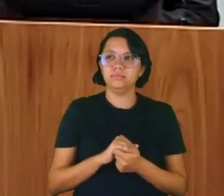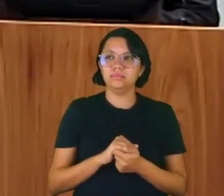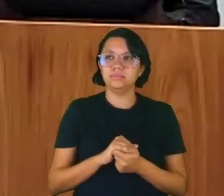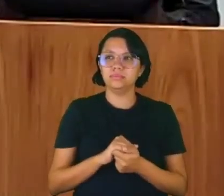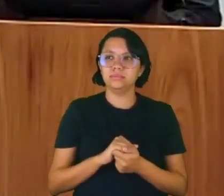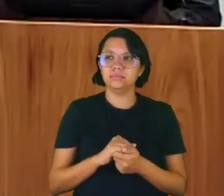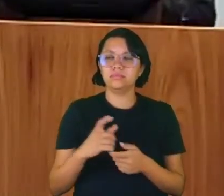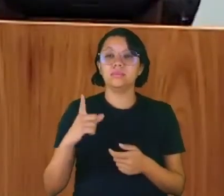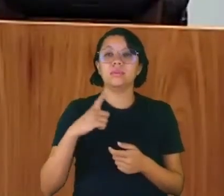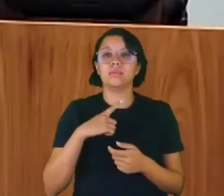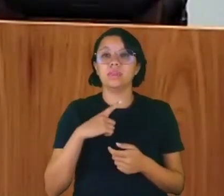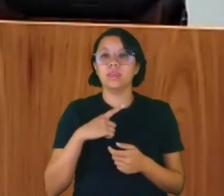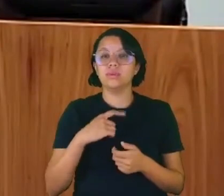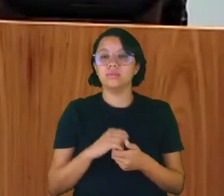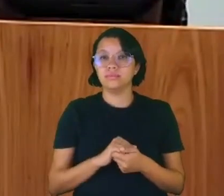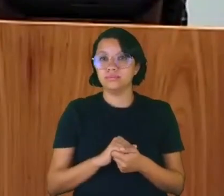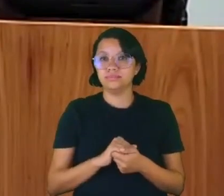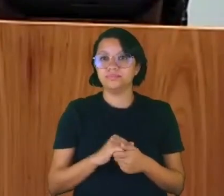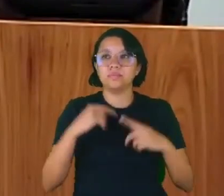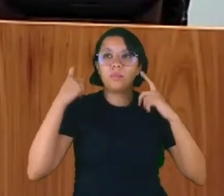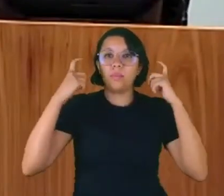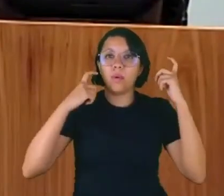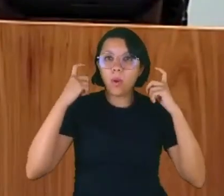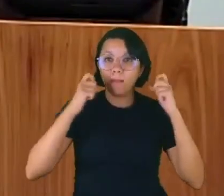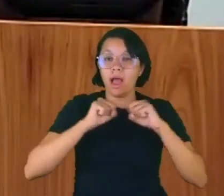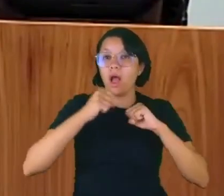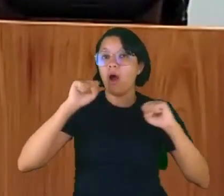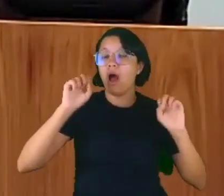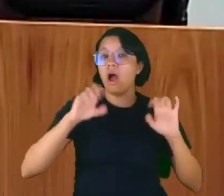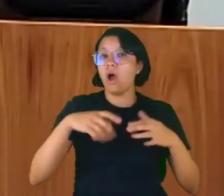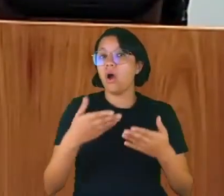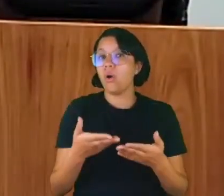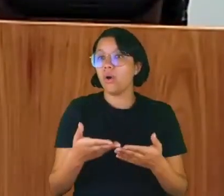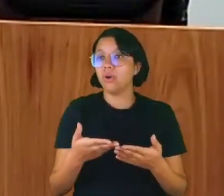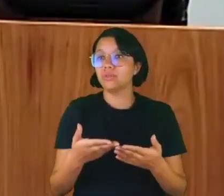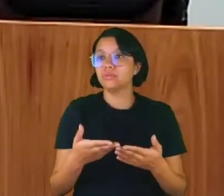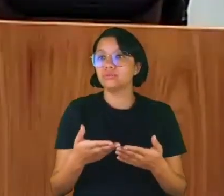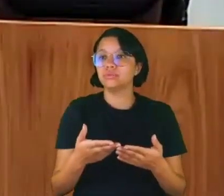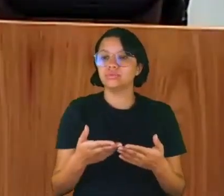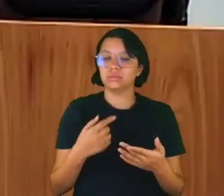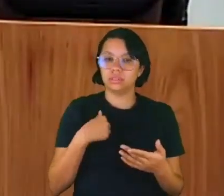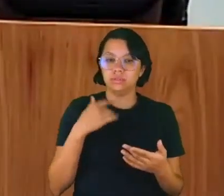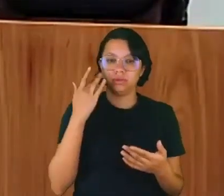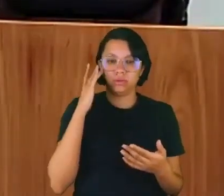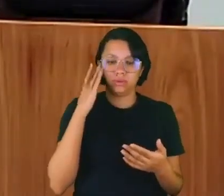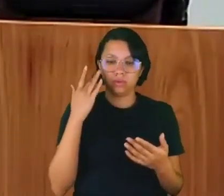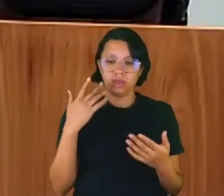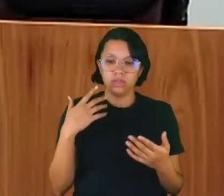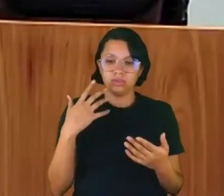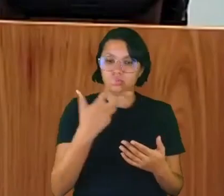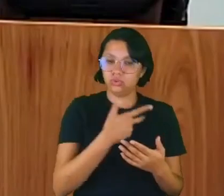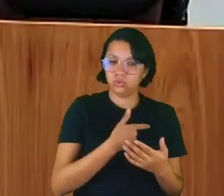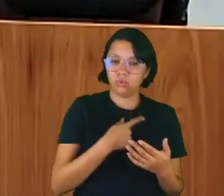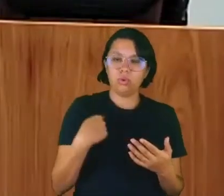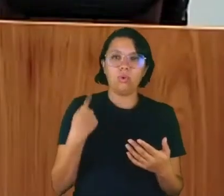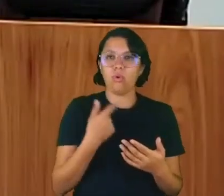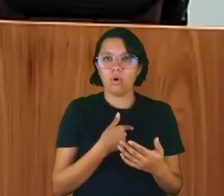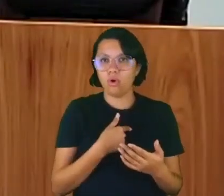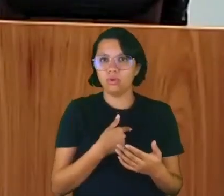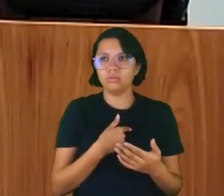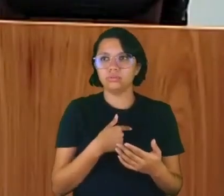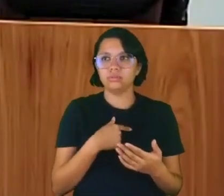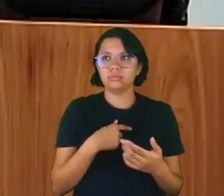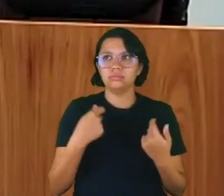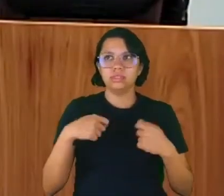Sabe, Arthur, eu tenho uma preocupação grande com isso, que e eu acho que todos nós precisamos